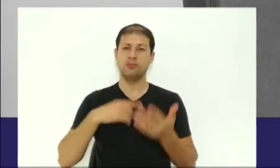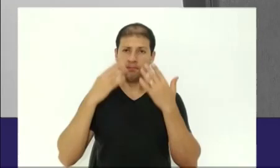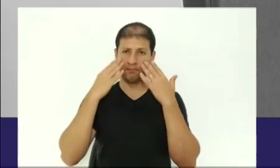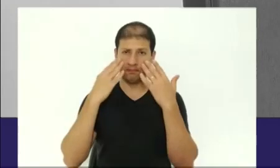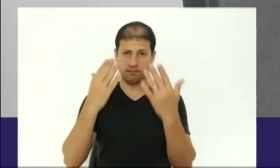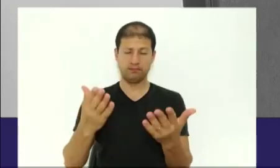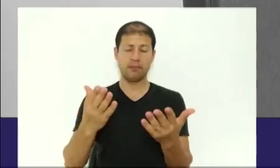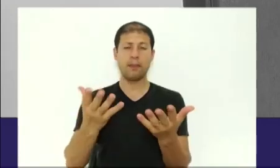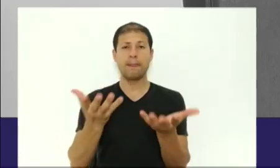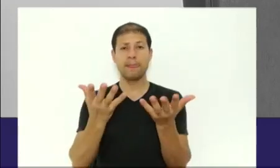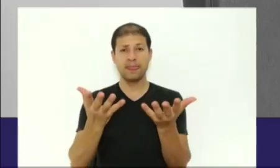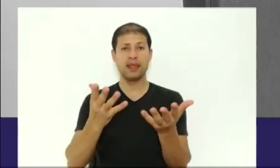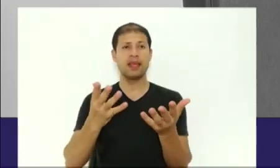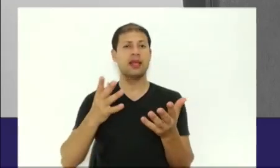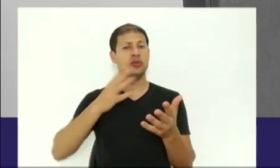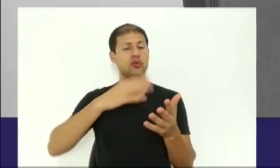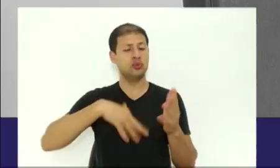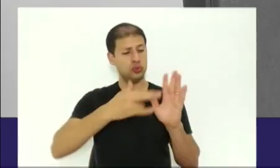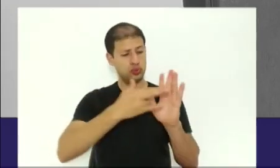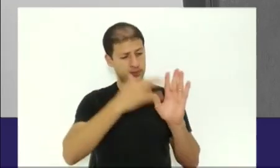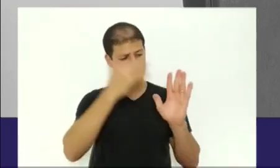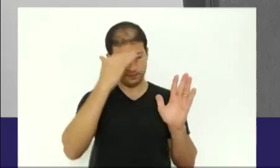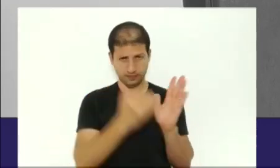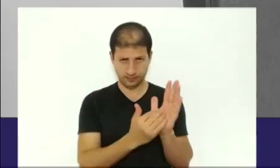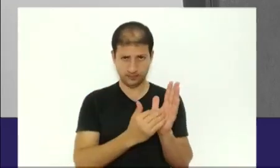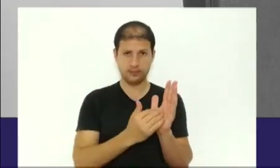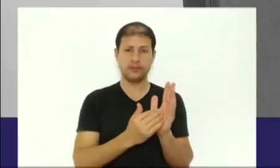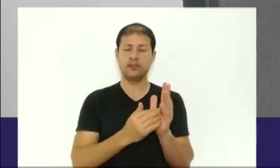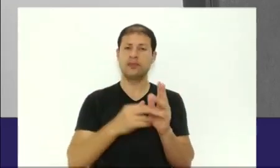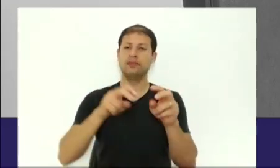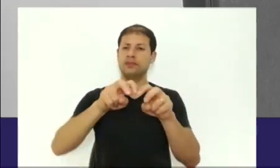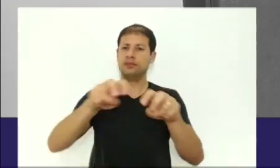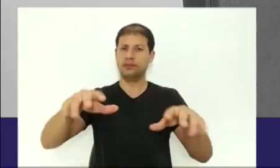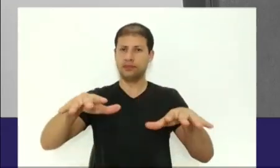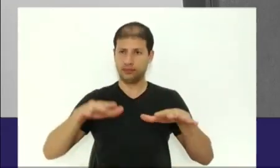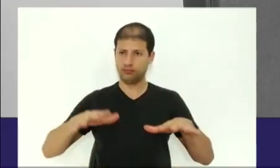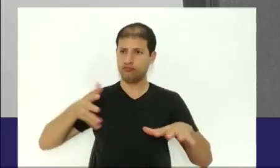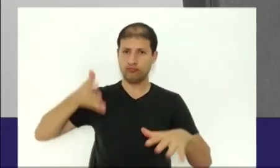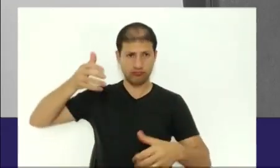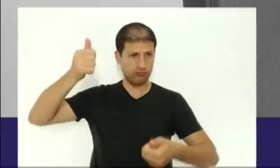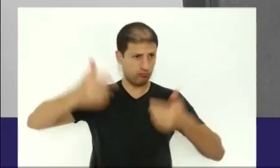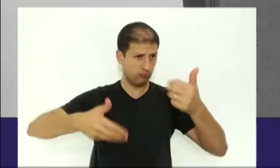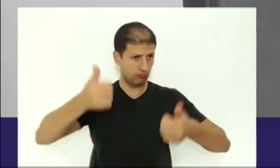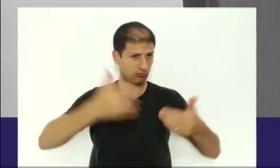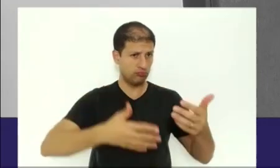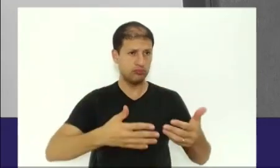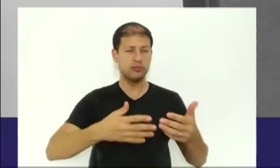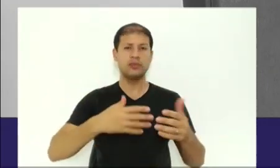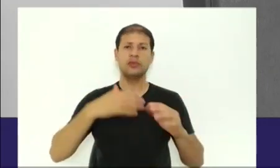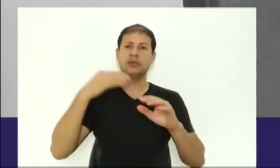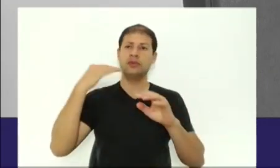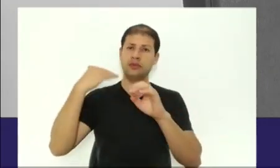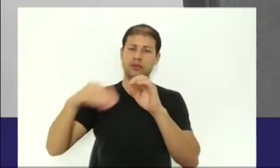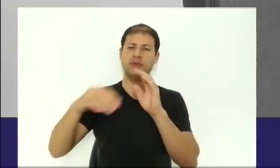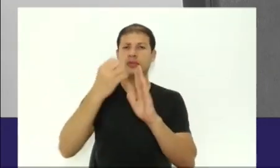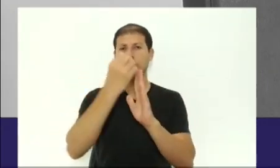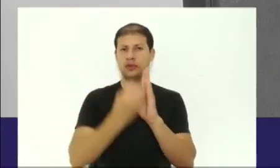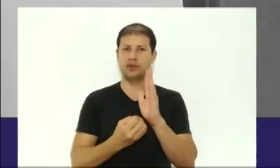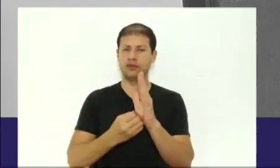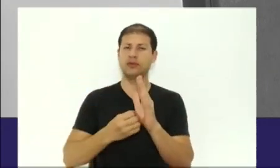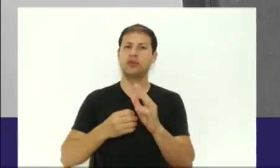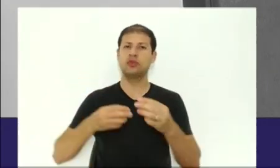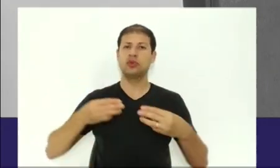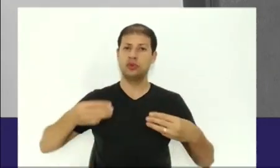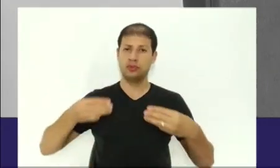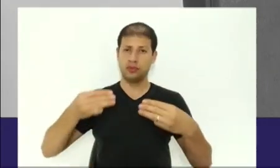requeremos, depois de cumpridas as formalidades regimentais, ouvido o plenário, que seja oficiado ao excelentíssimo ministro